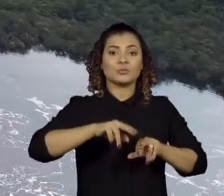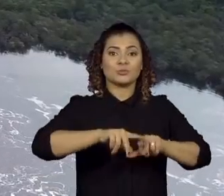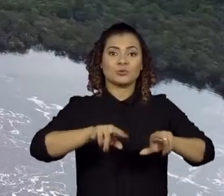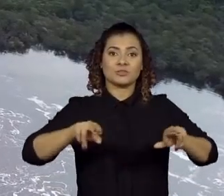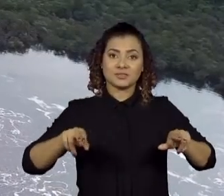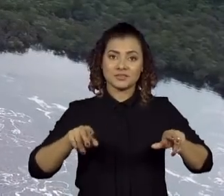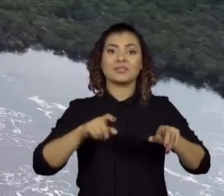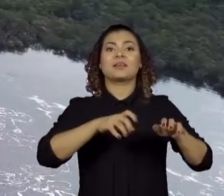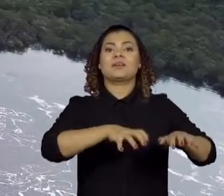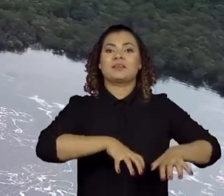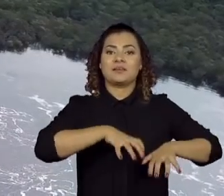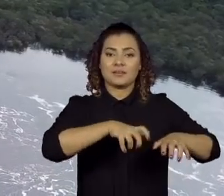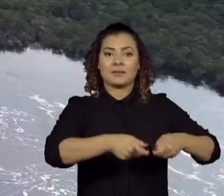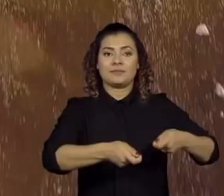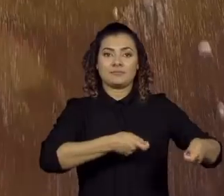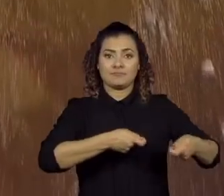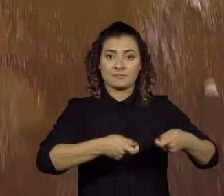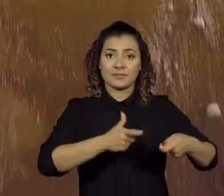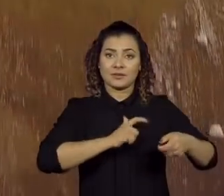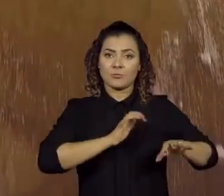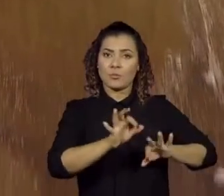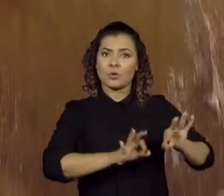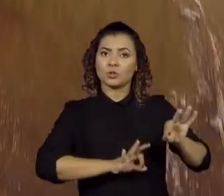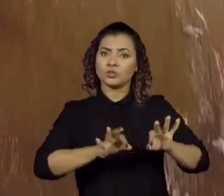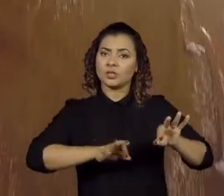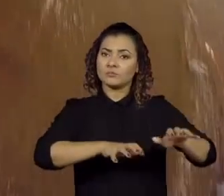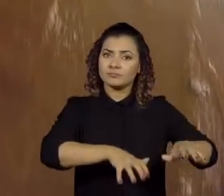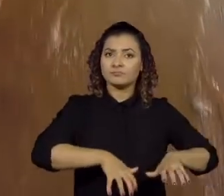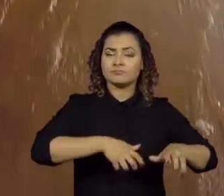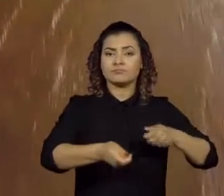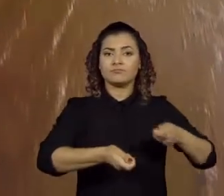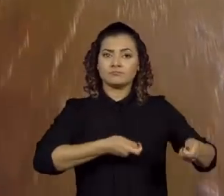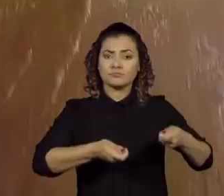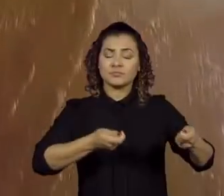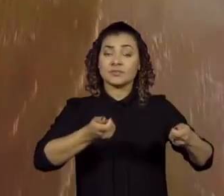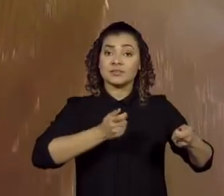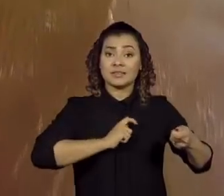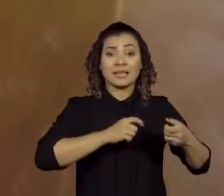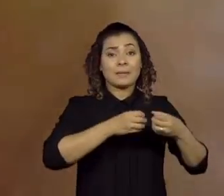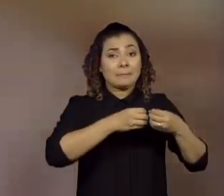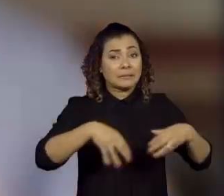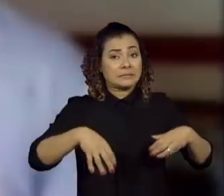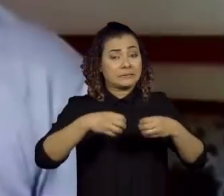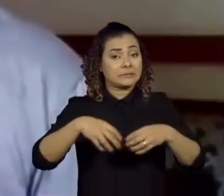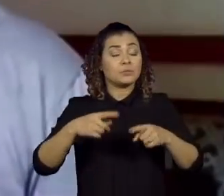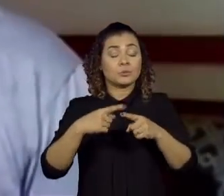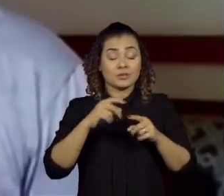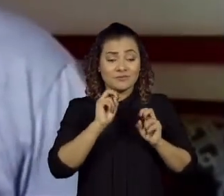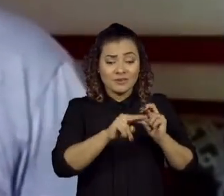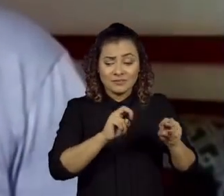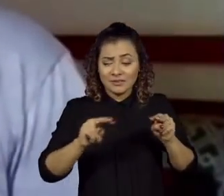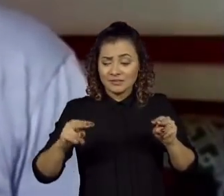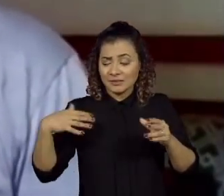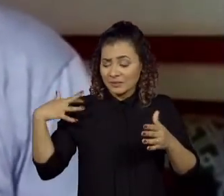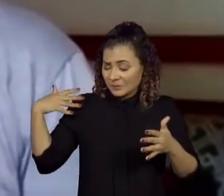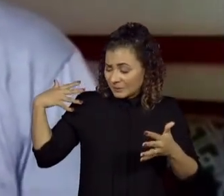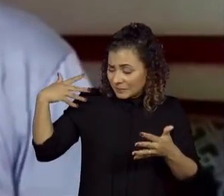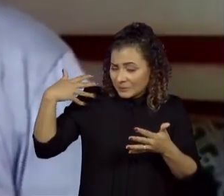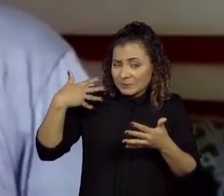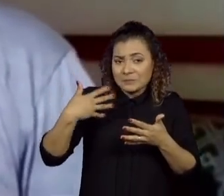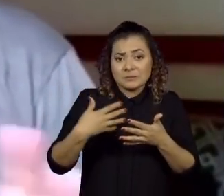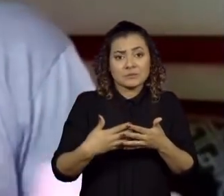prospecção mineral, uma iniciativa de mineração. Tem muitos impactos quando a gente avalia culturalmente